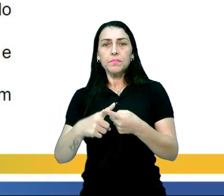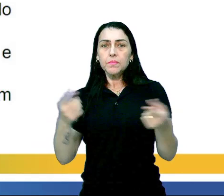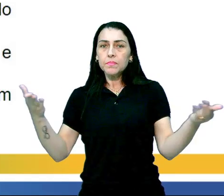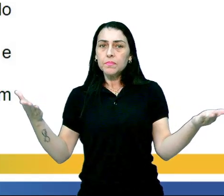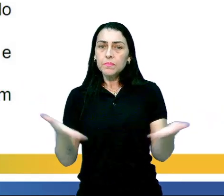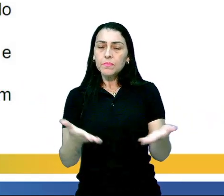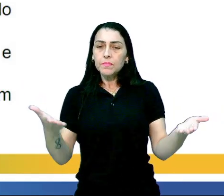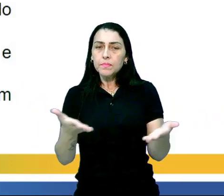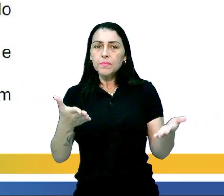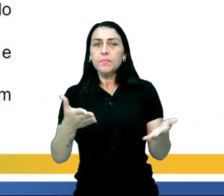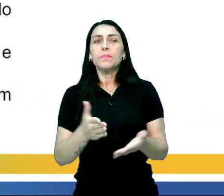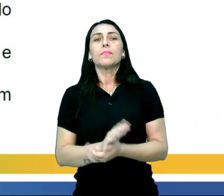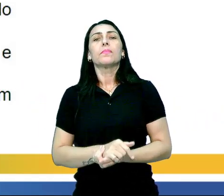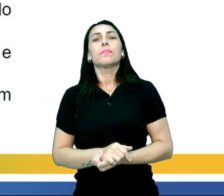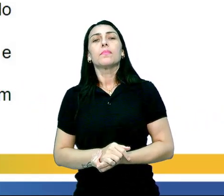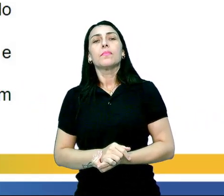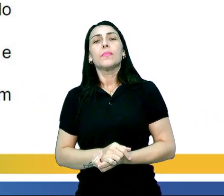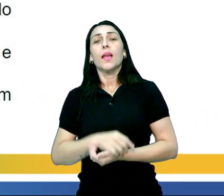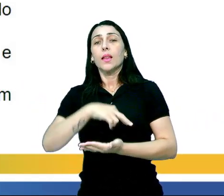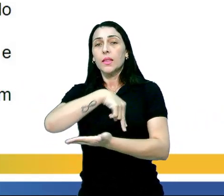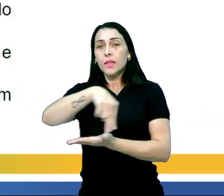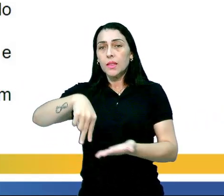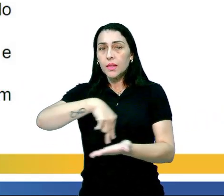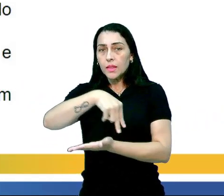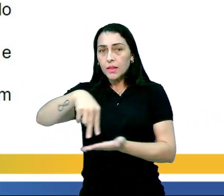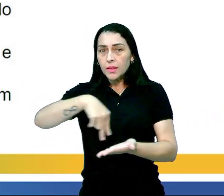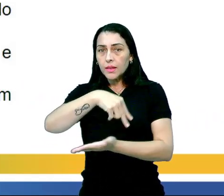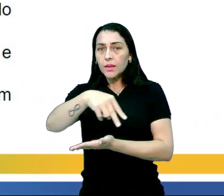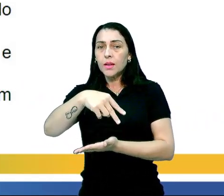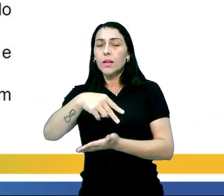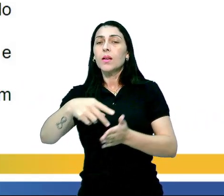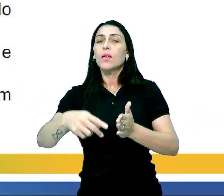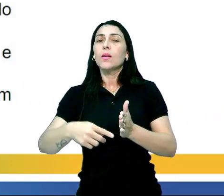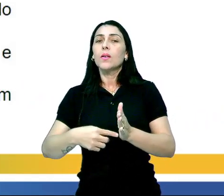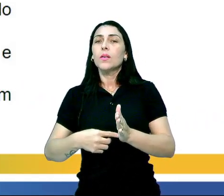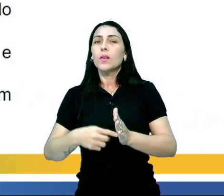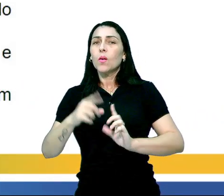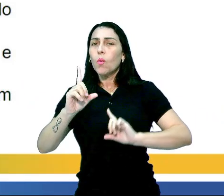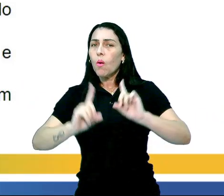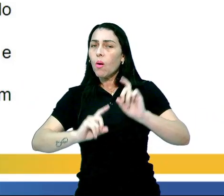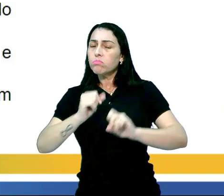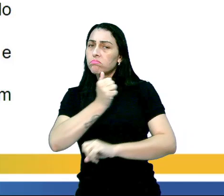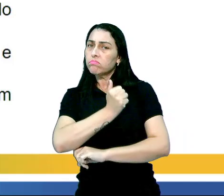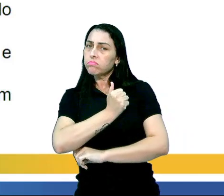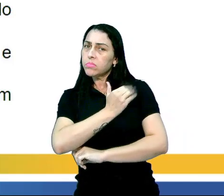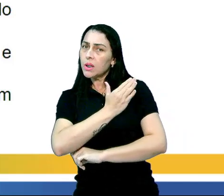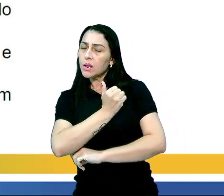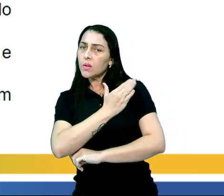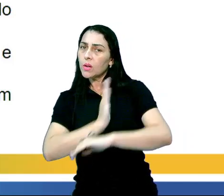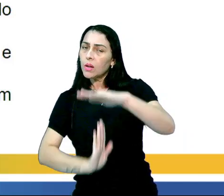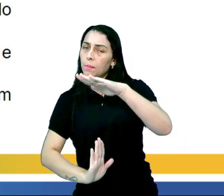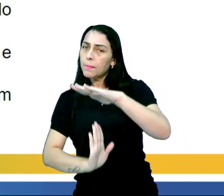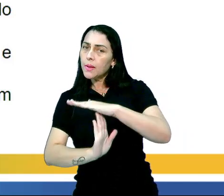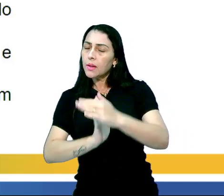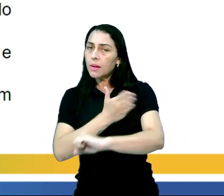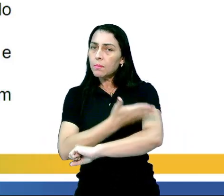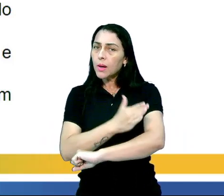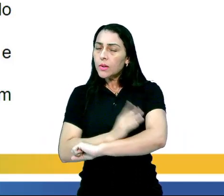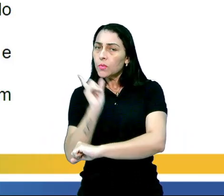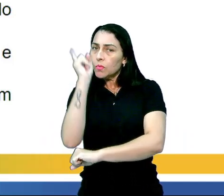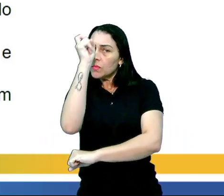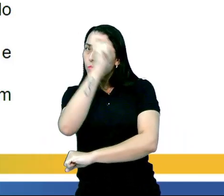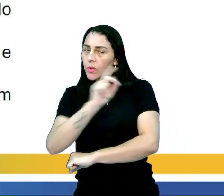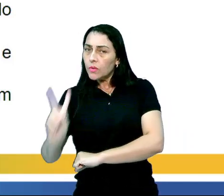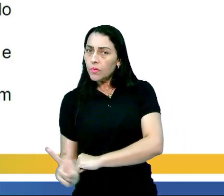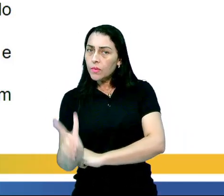vai no modo turbo. Como a dança pode ser alvo de estigmas, preconceitos, limitando a sua prática e dificultando